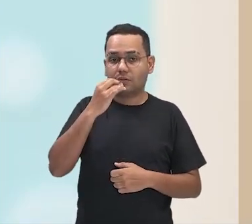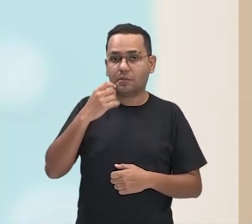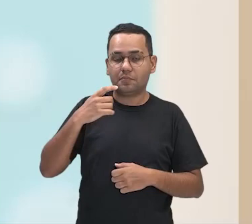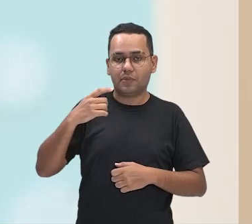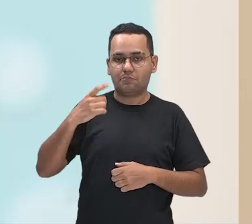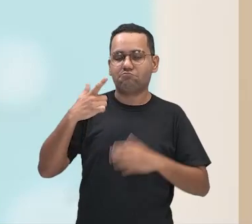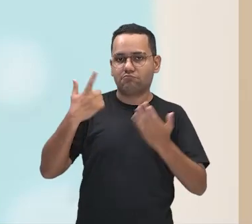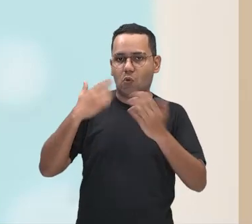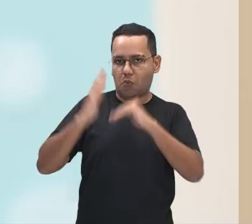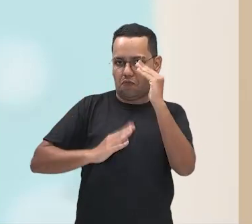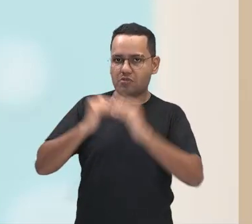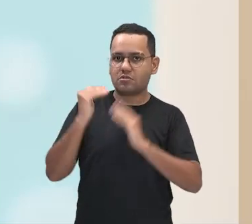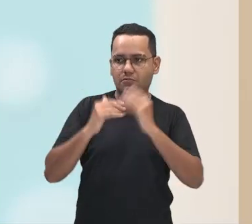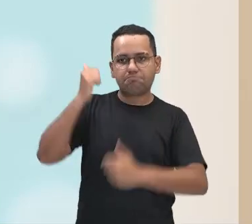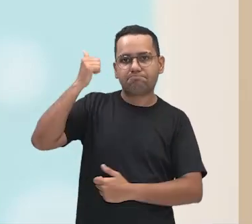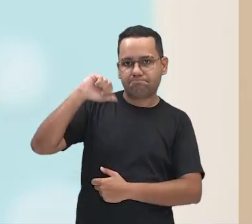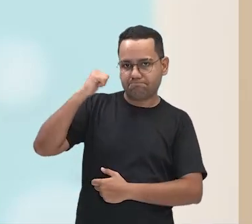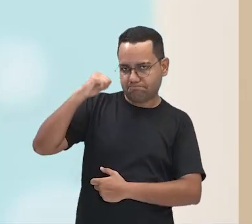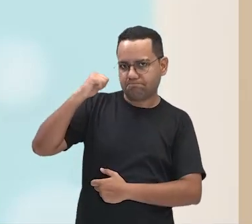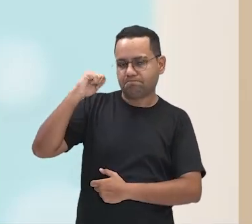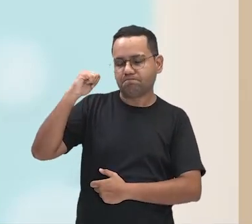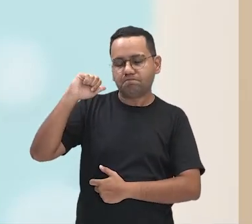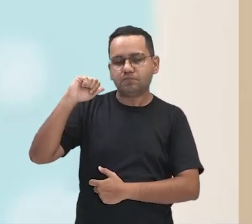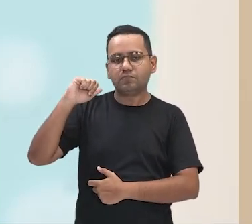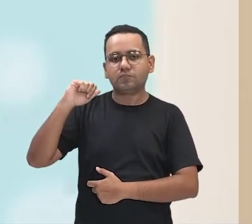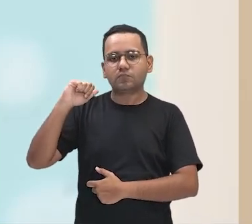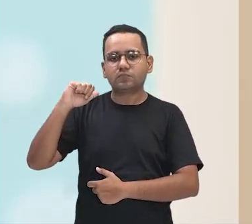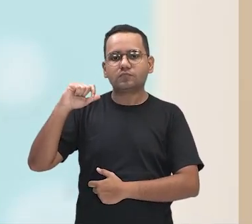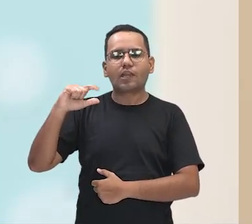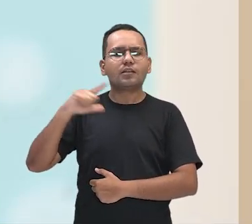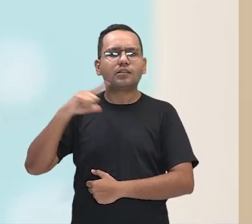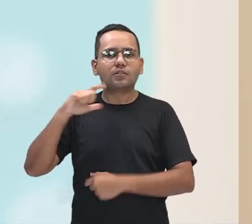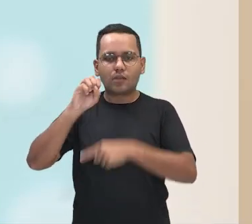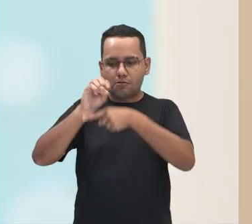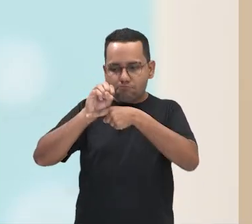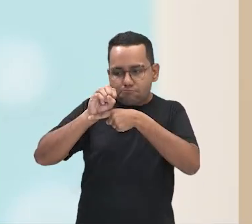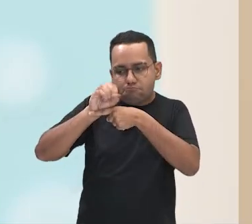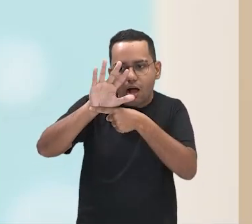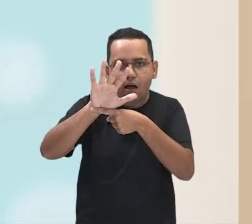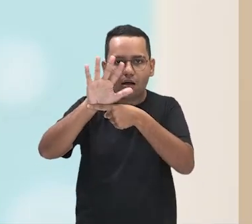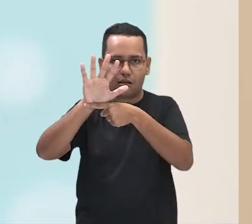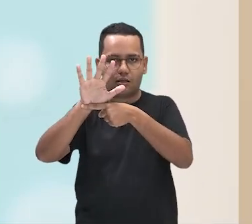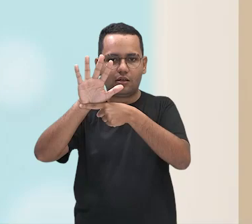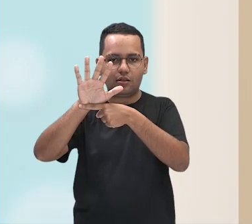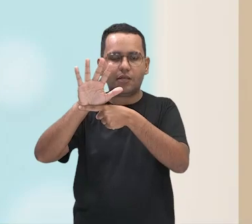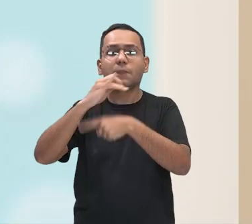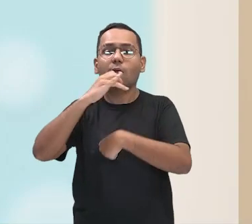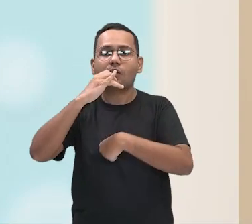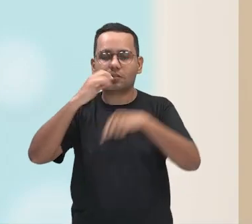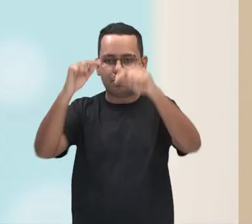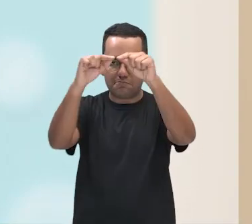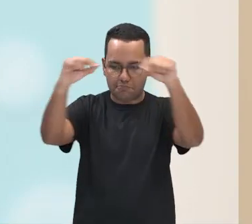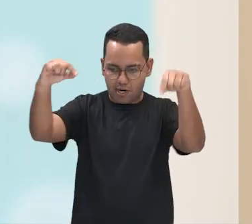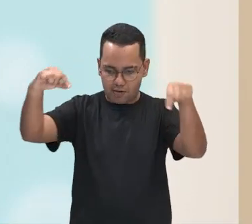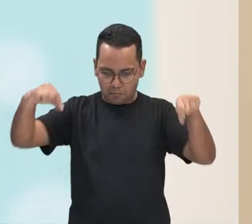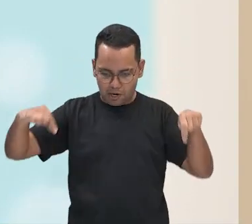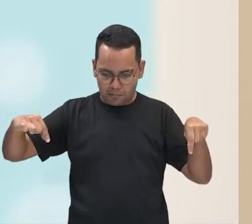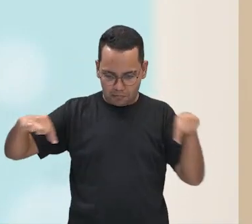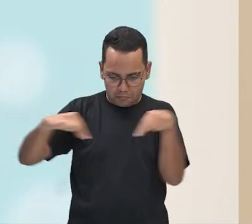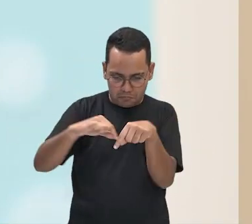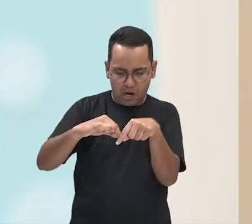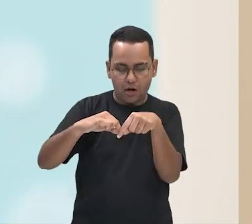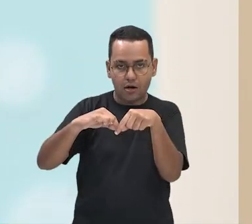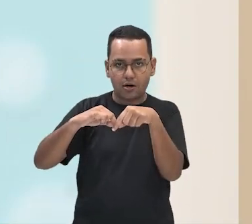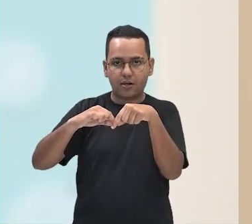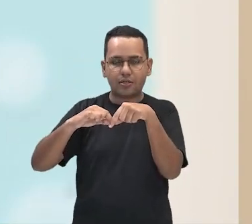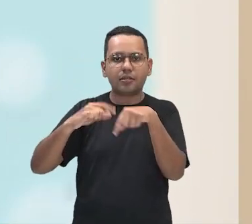né, o suporte da tela, elas são projetadas. Existe lá um projetor e essas